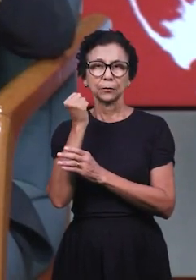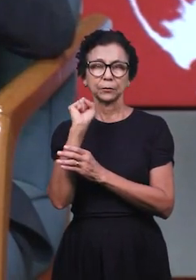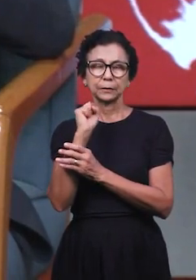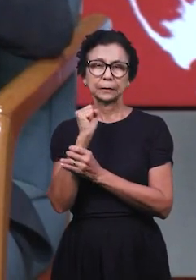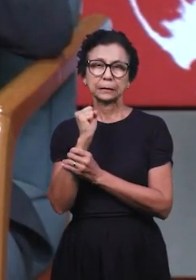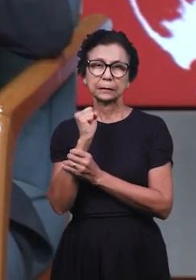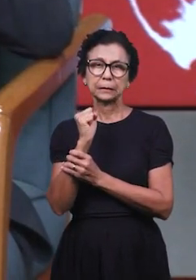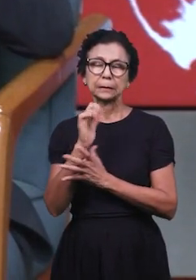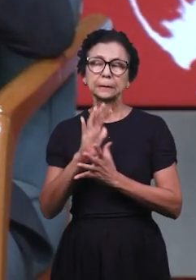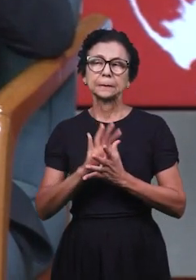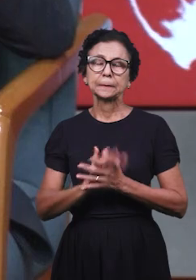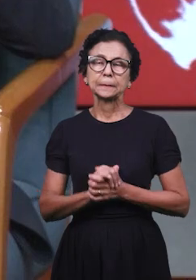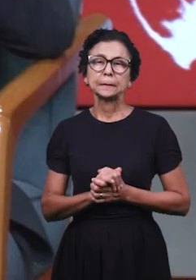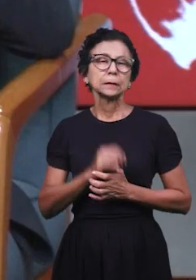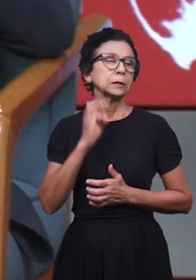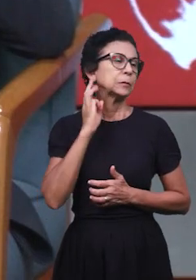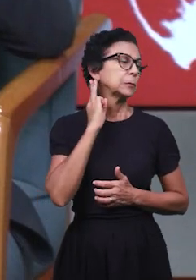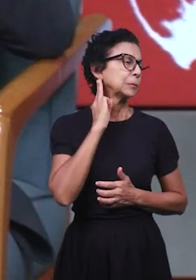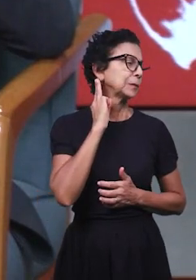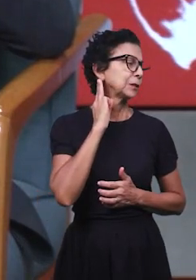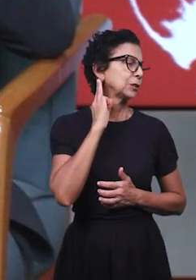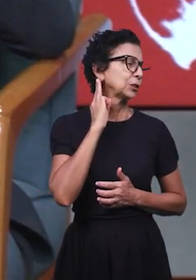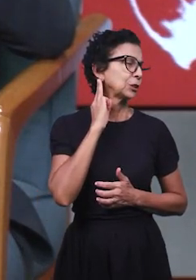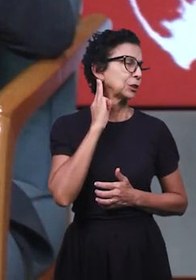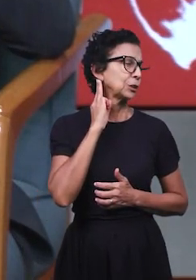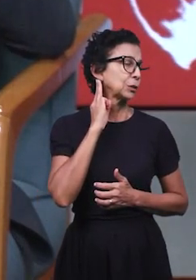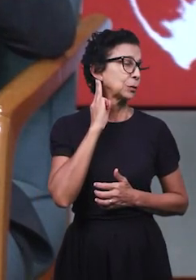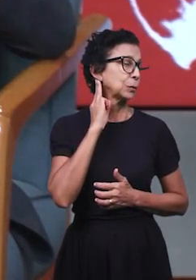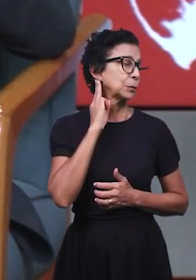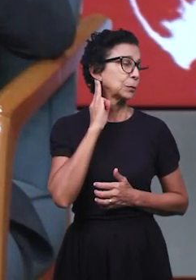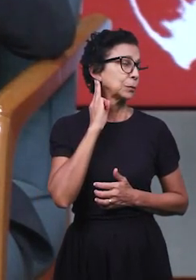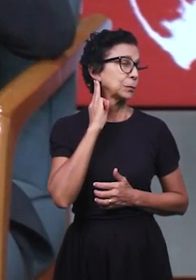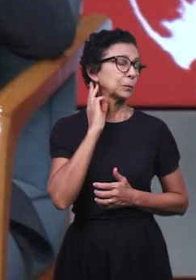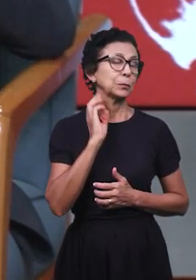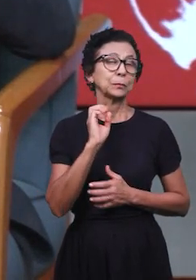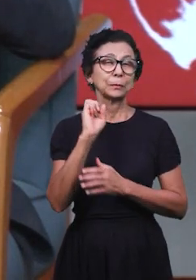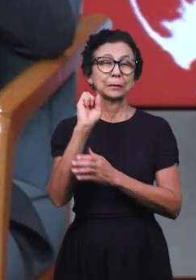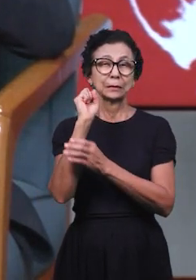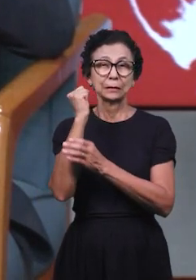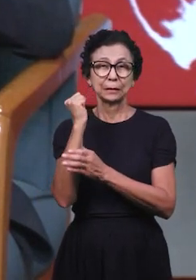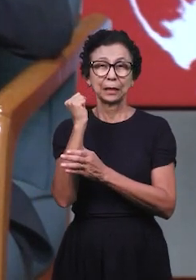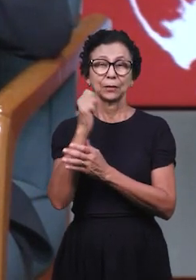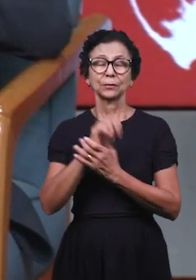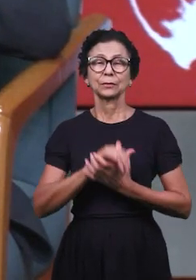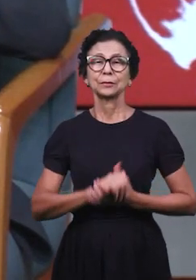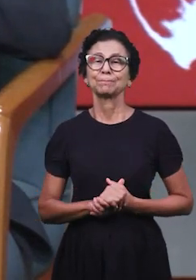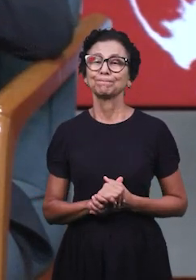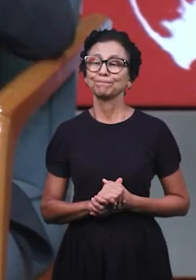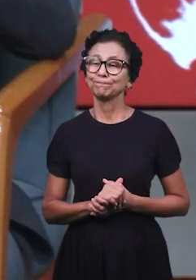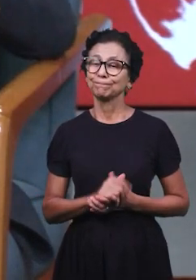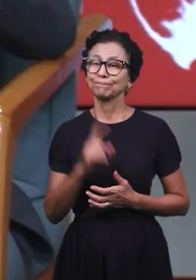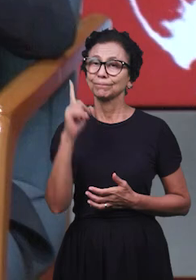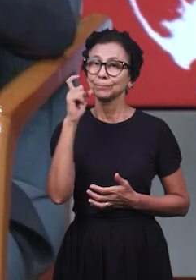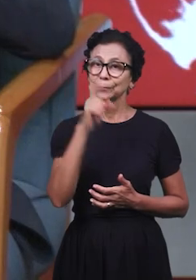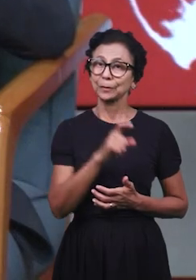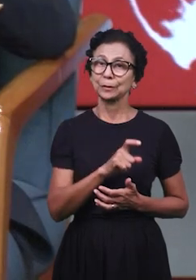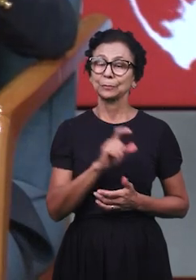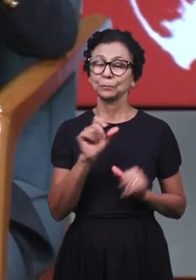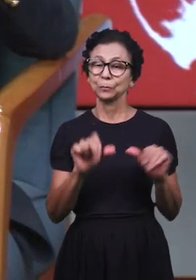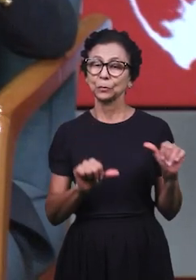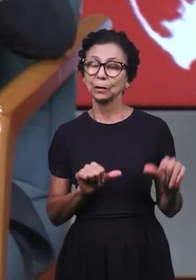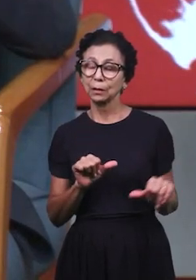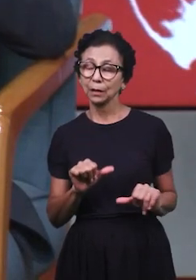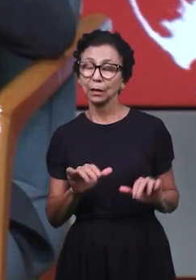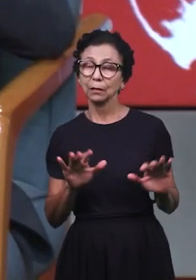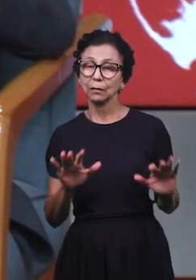estava evoluindo mal e era um quadro praticamente irreversível. A equipe médica chamou a mãe